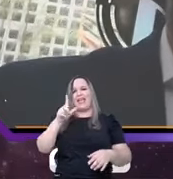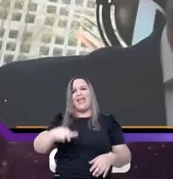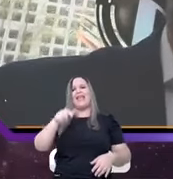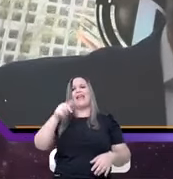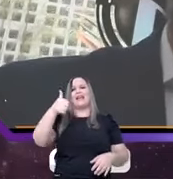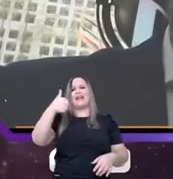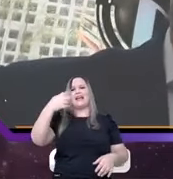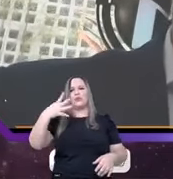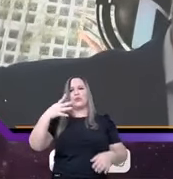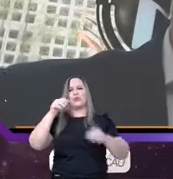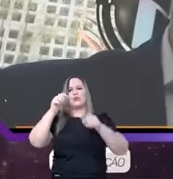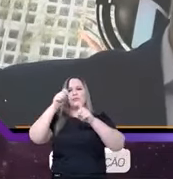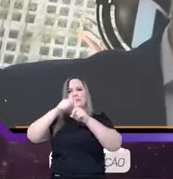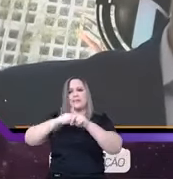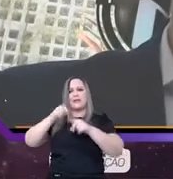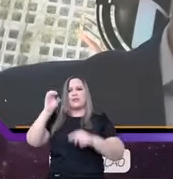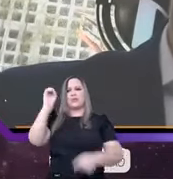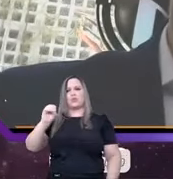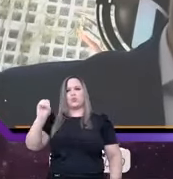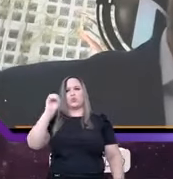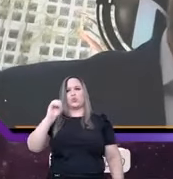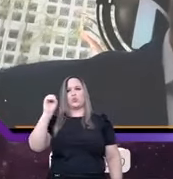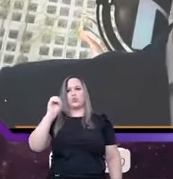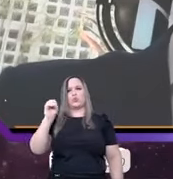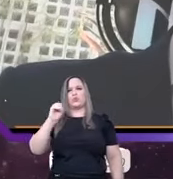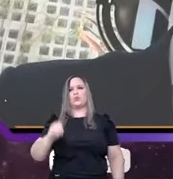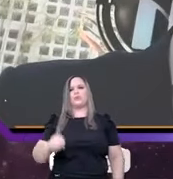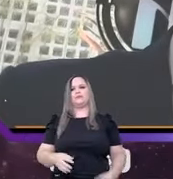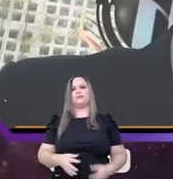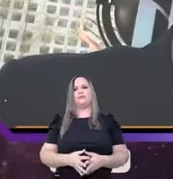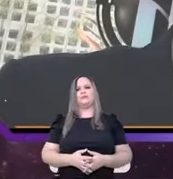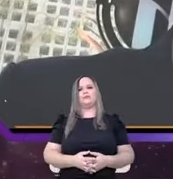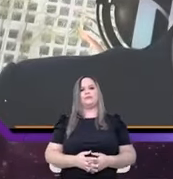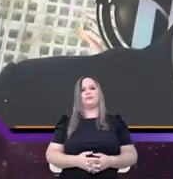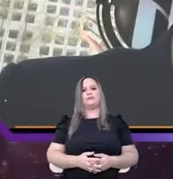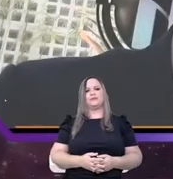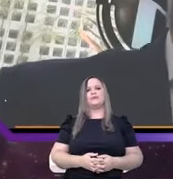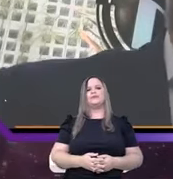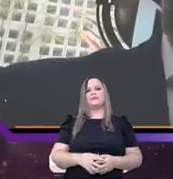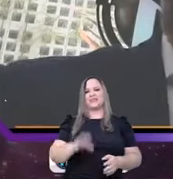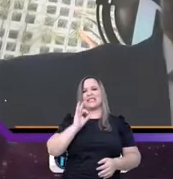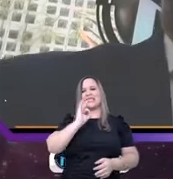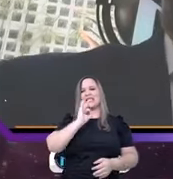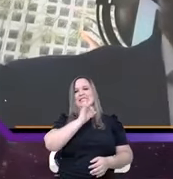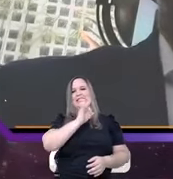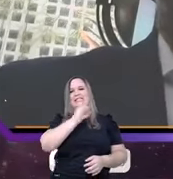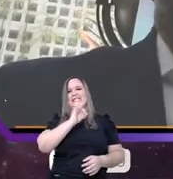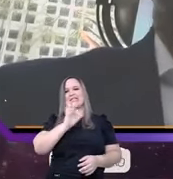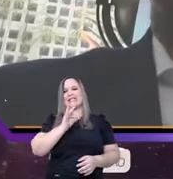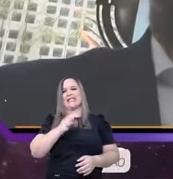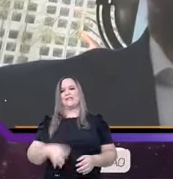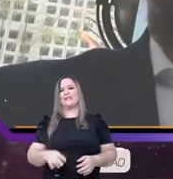tentar fazer essa jornada, mas não conseguimos ainda construir uma máquina de tempo. Vai ser dia 14/10. E,